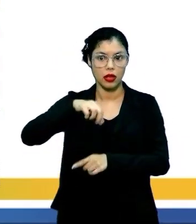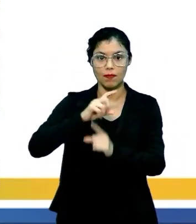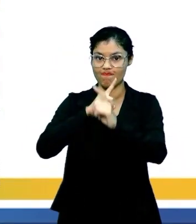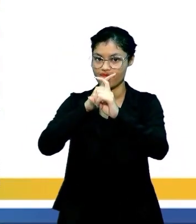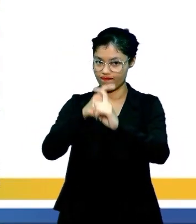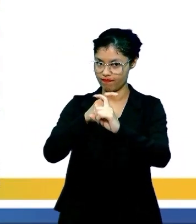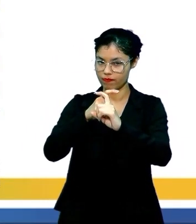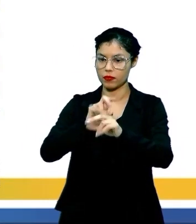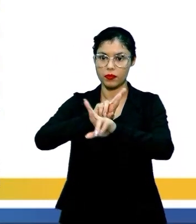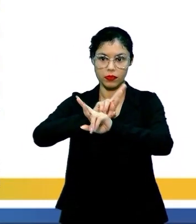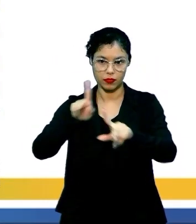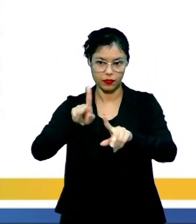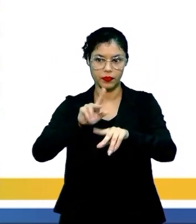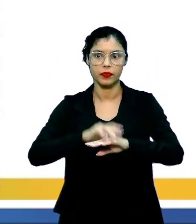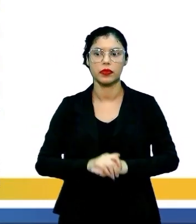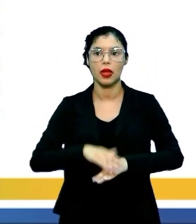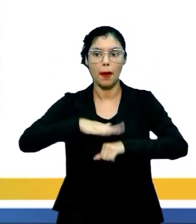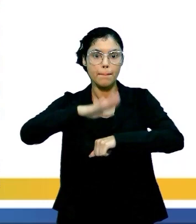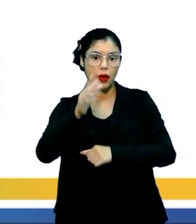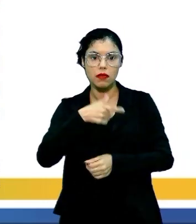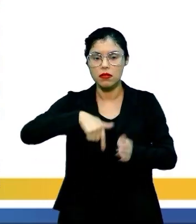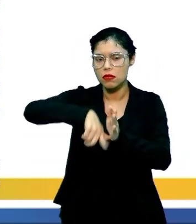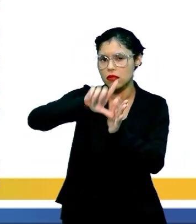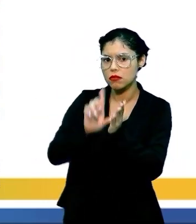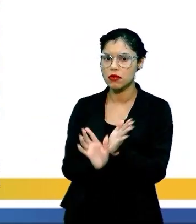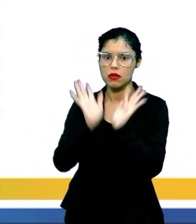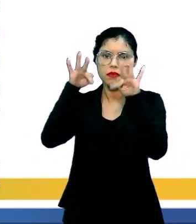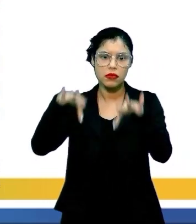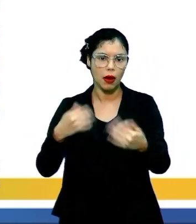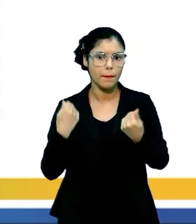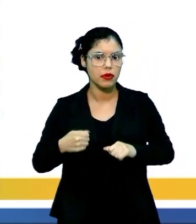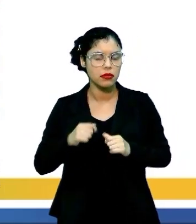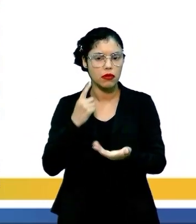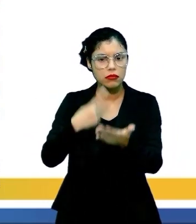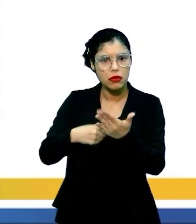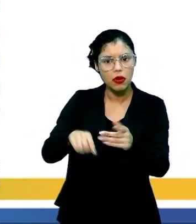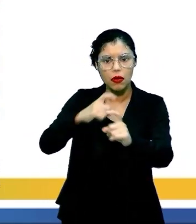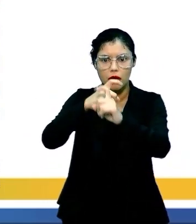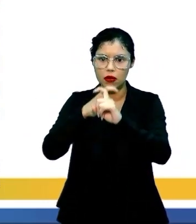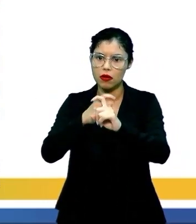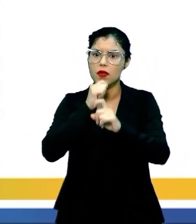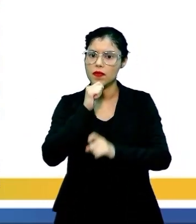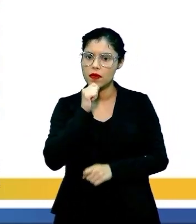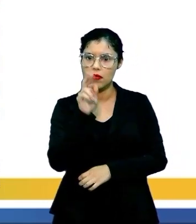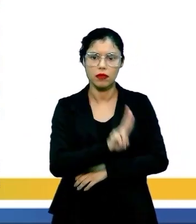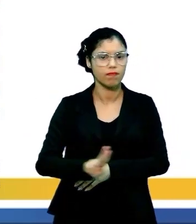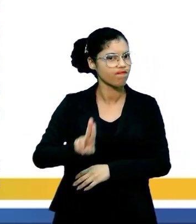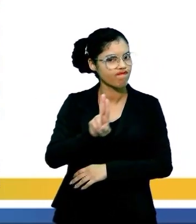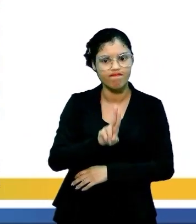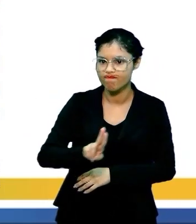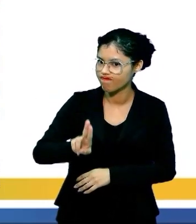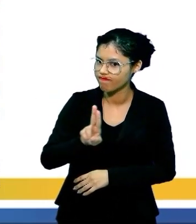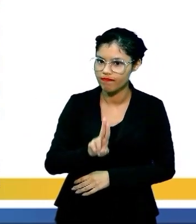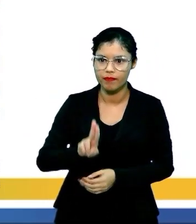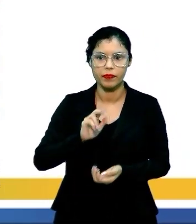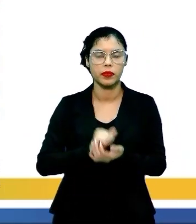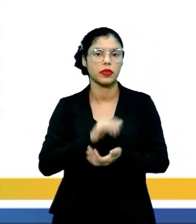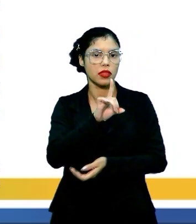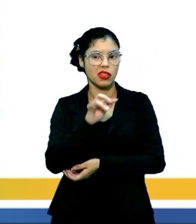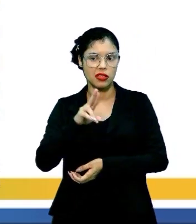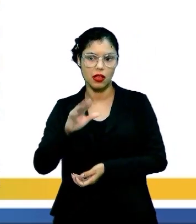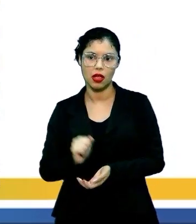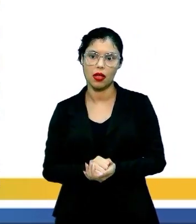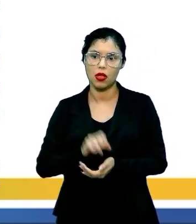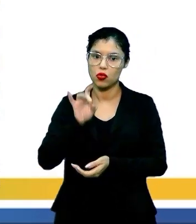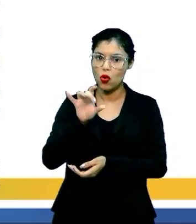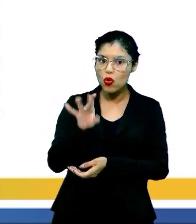é brutal, mas antes de tirar qualquer conclusão, é preciso considerar que os maias não usavam decimais. O Rabi não